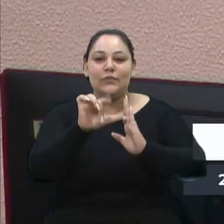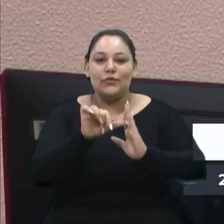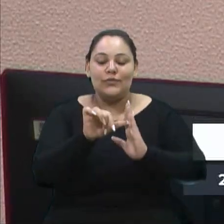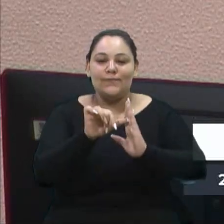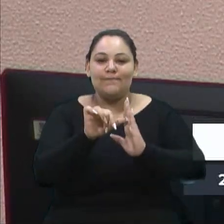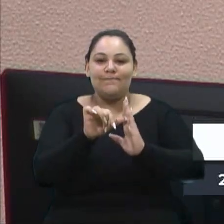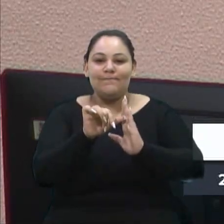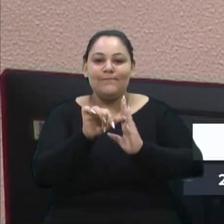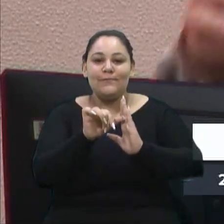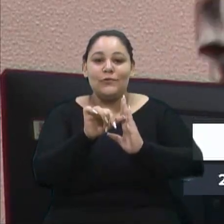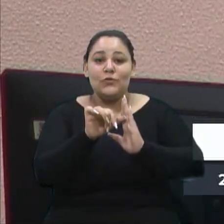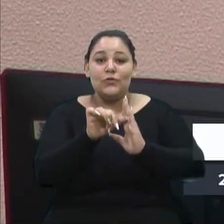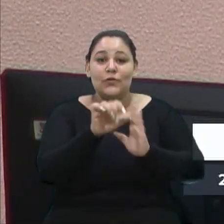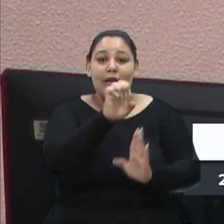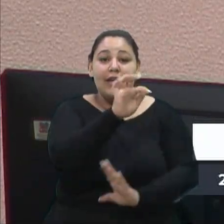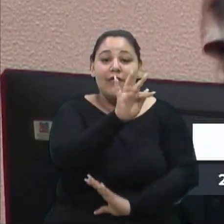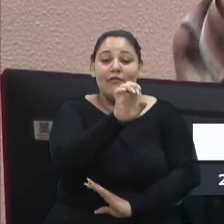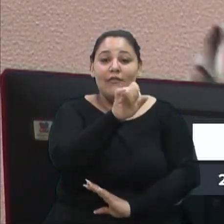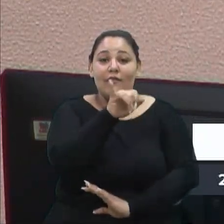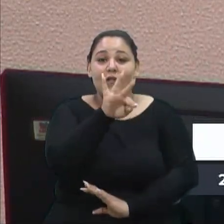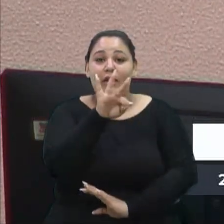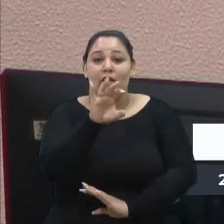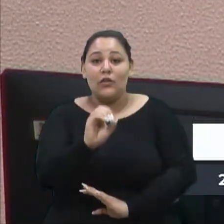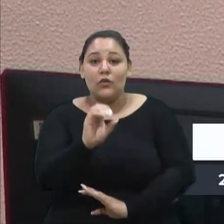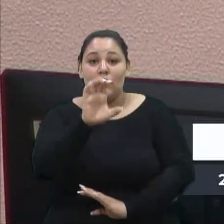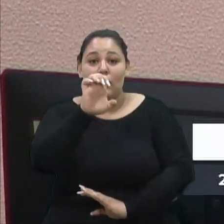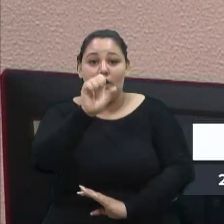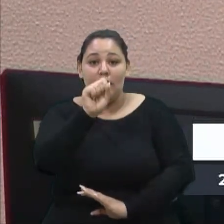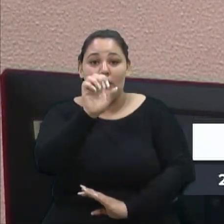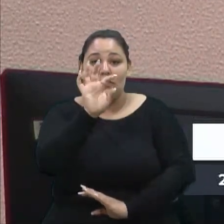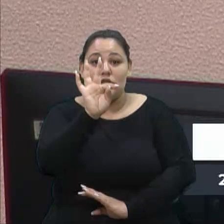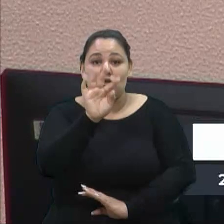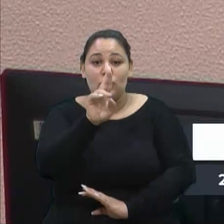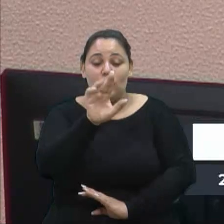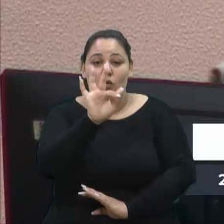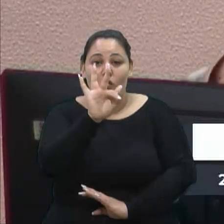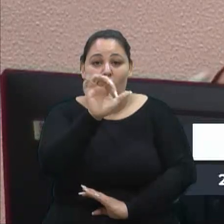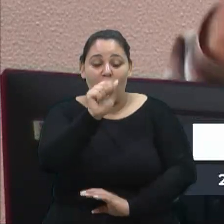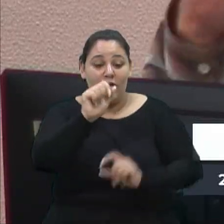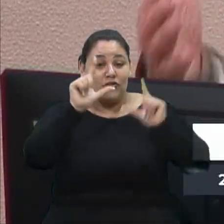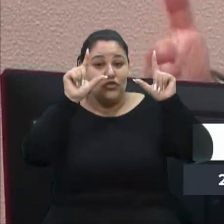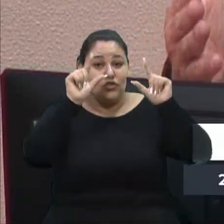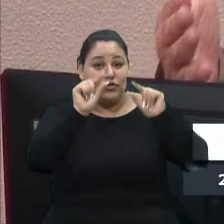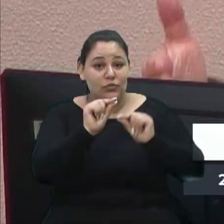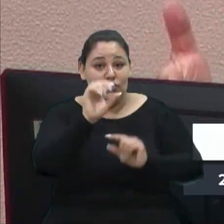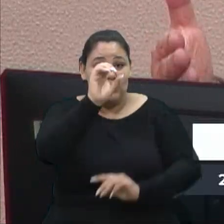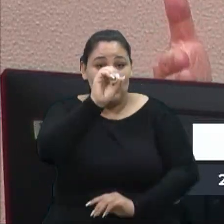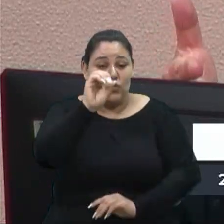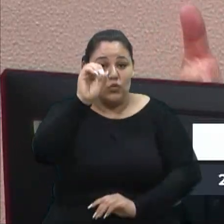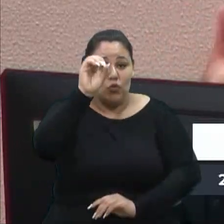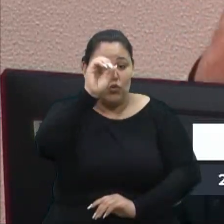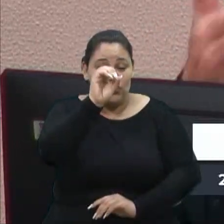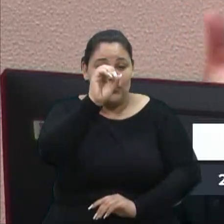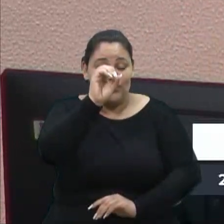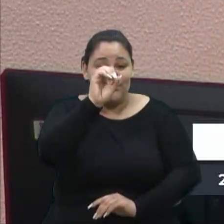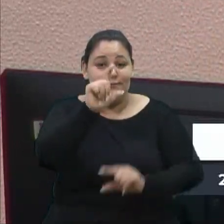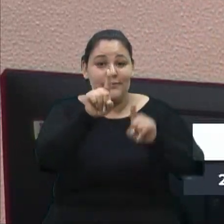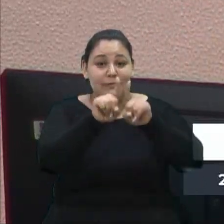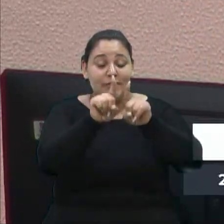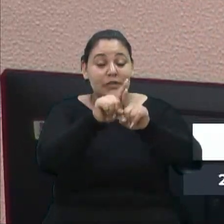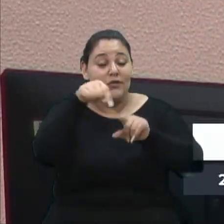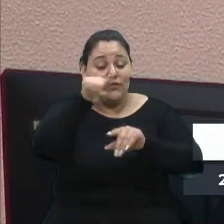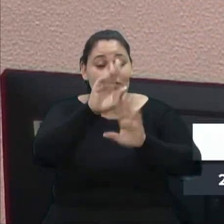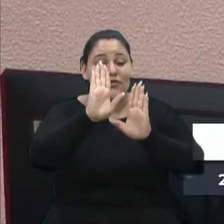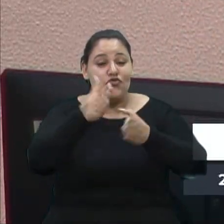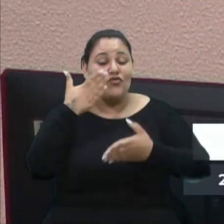estufa, que reduz a camada de ozônio. E a redução da camada de ozônio, você sabe muito